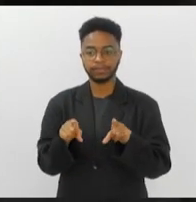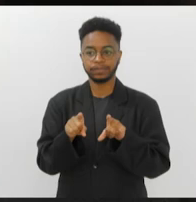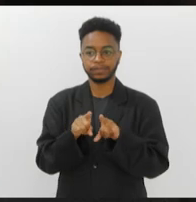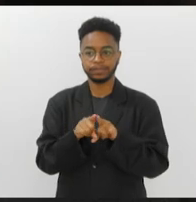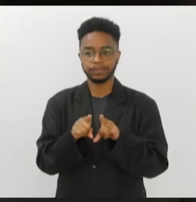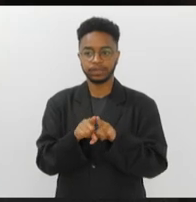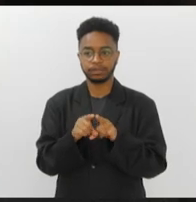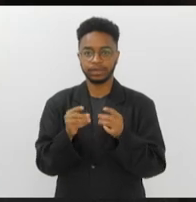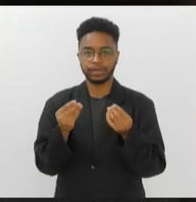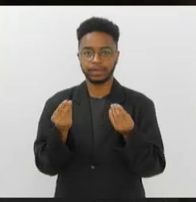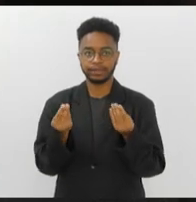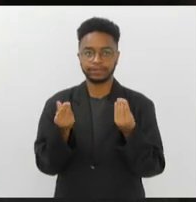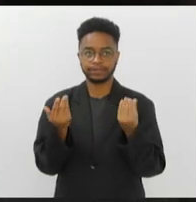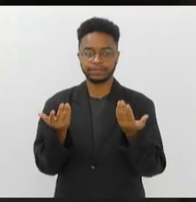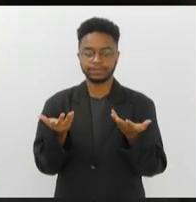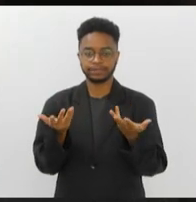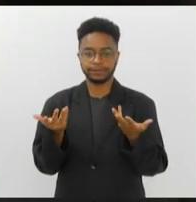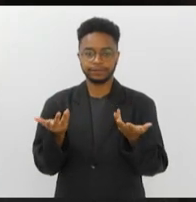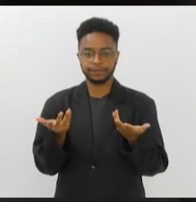E assim,